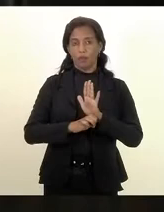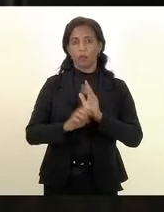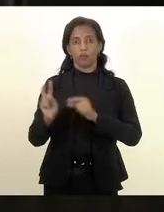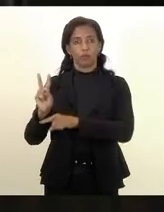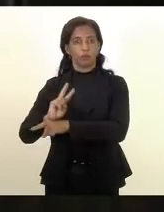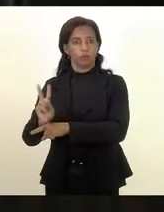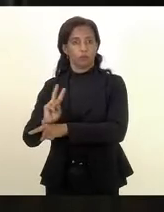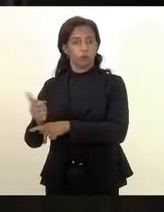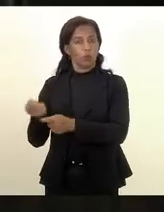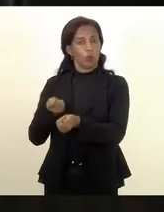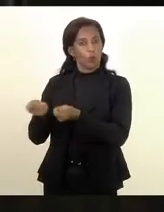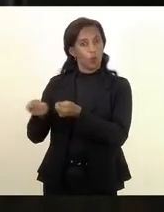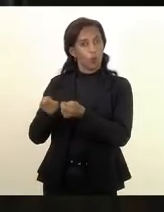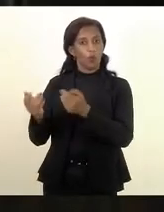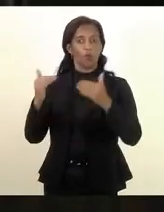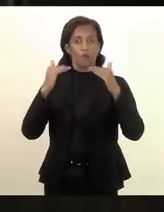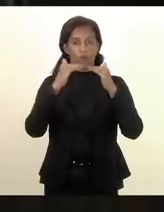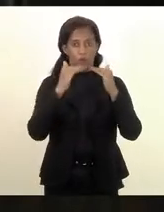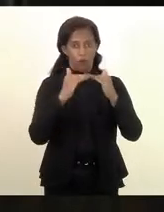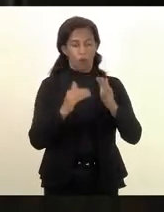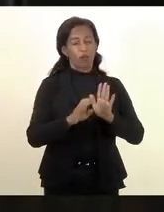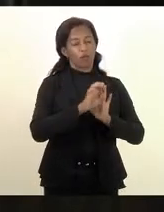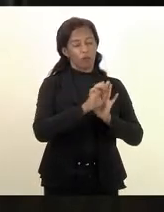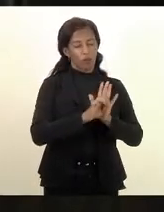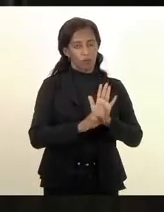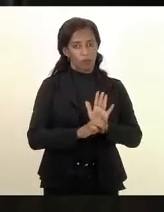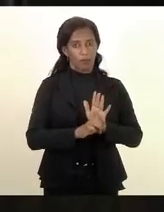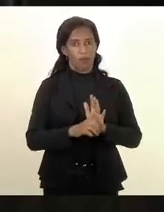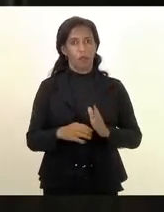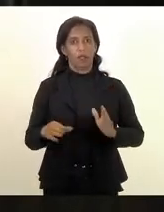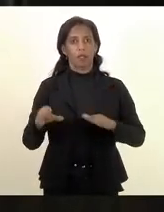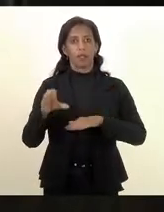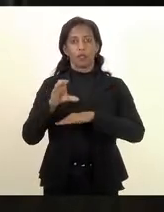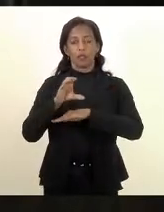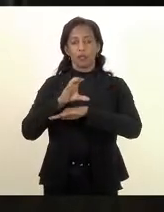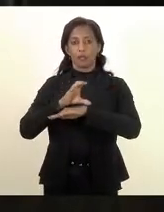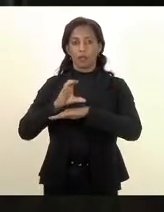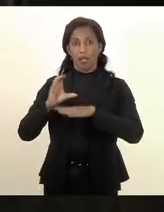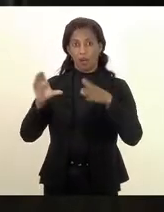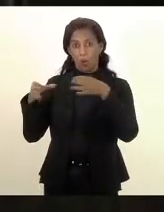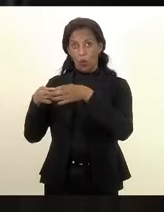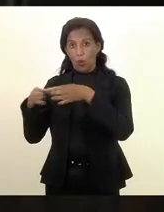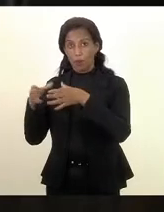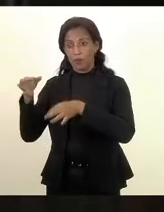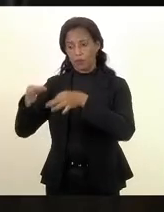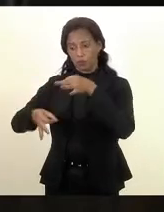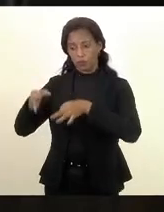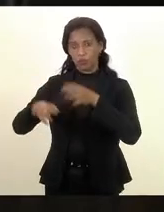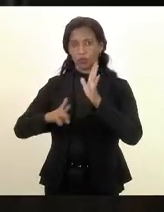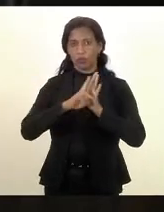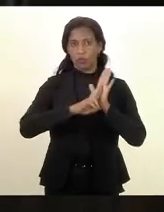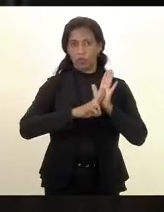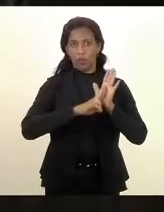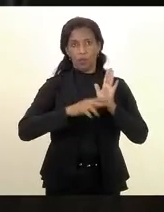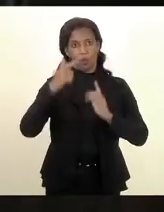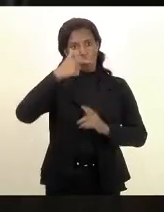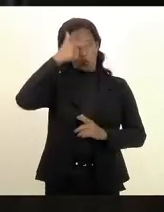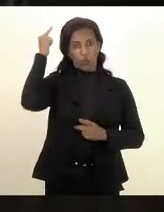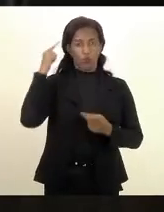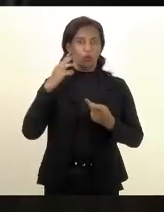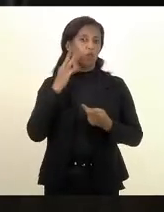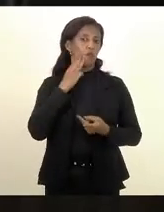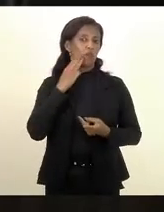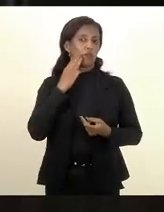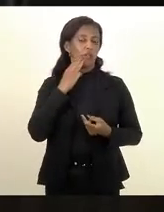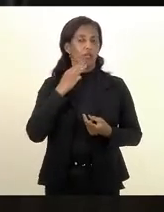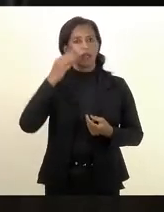financeira e controle favorável com emenda da comissão de constituição e justiça relatores deputado Luiz Paulo Valdeck Carneiro